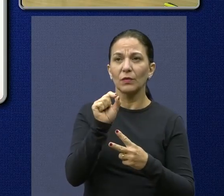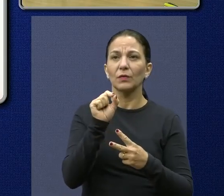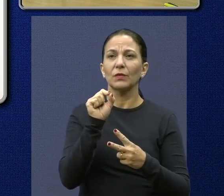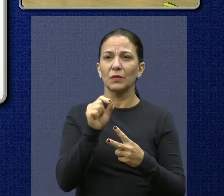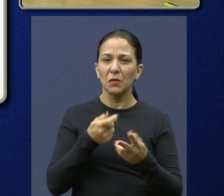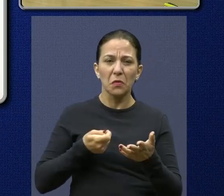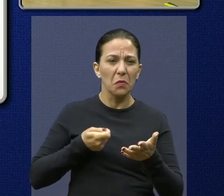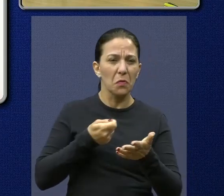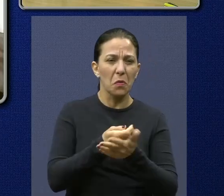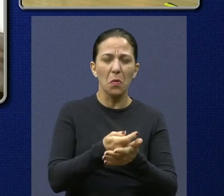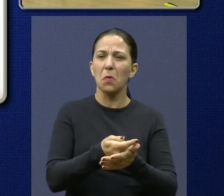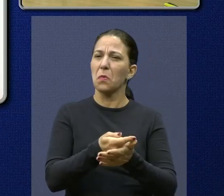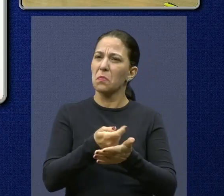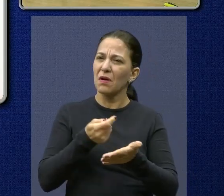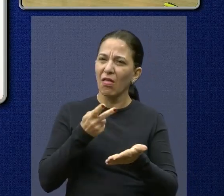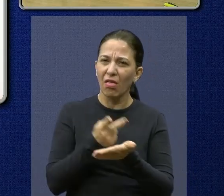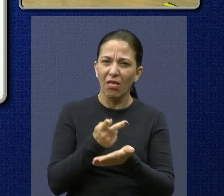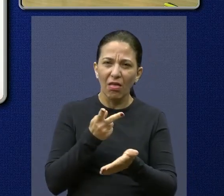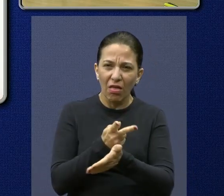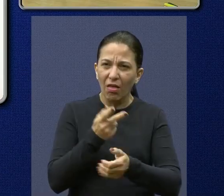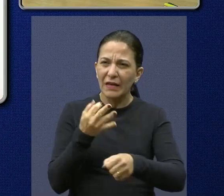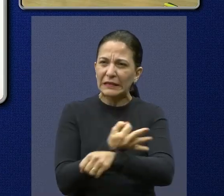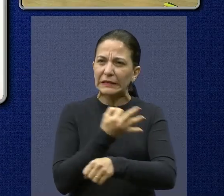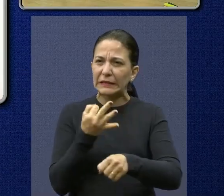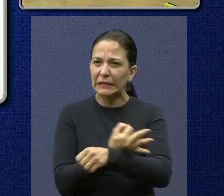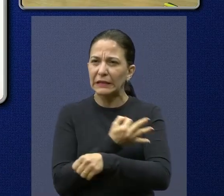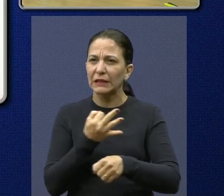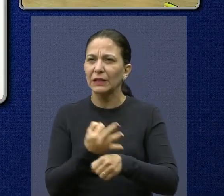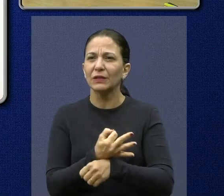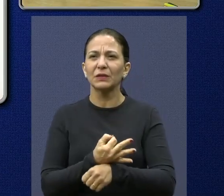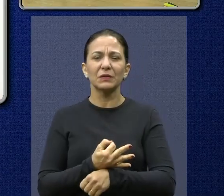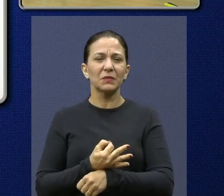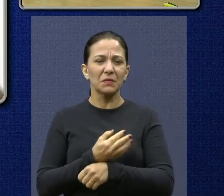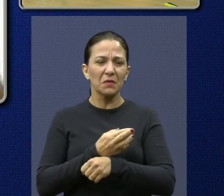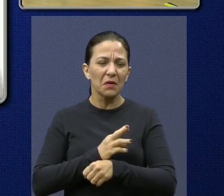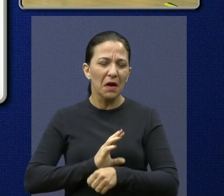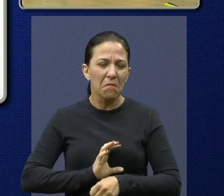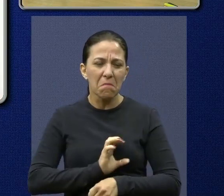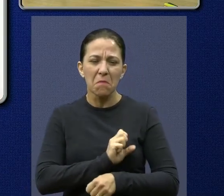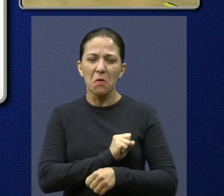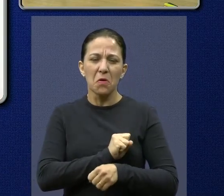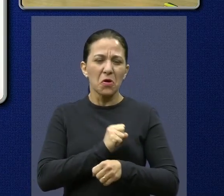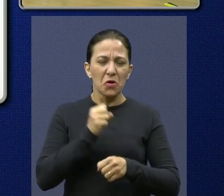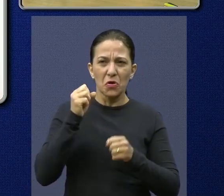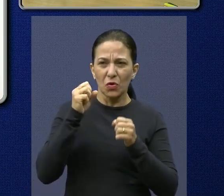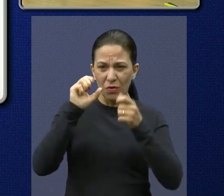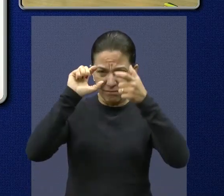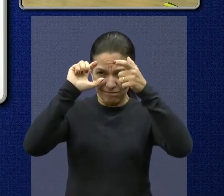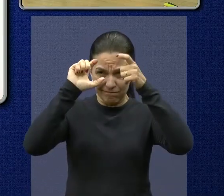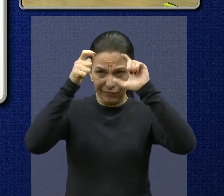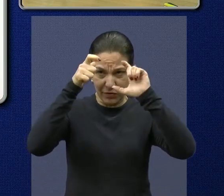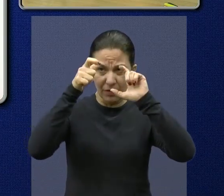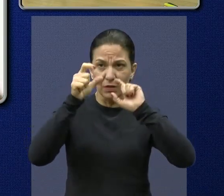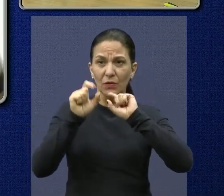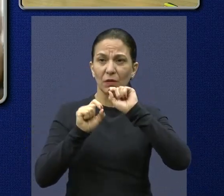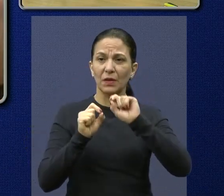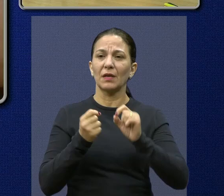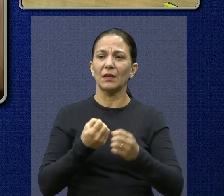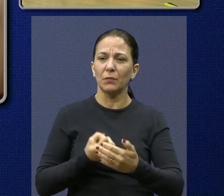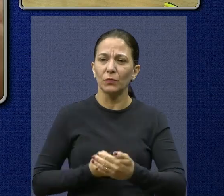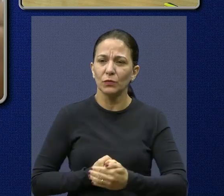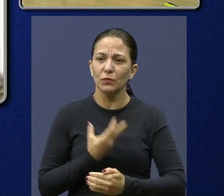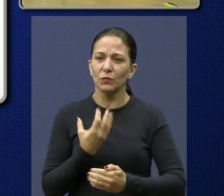compras compulsivas, cleptomania, amor patológico, tudo que for relacionado ao transtorno do impulso. E